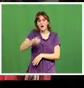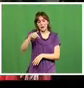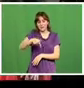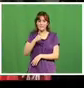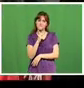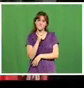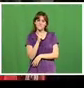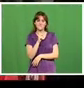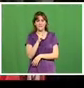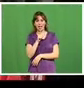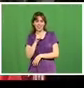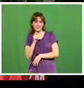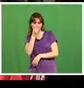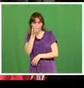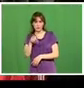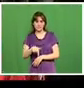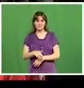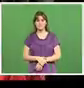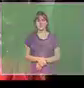aqui no Vale das Flores.